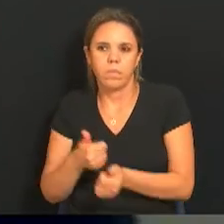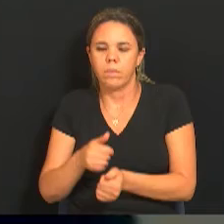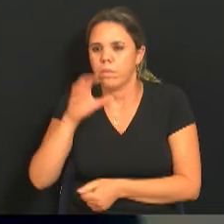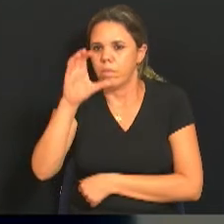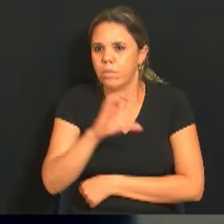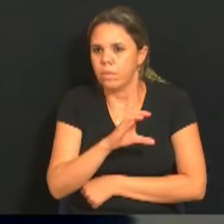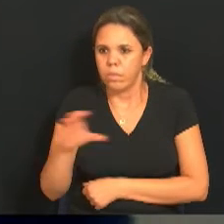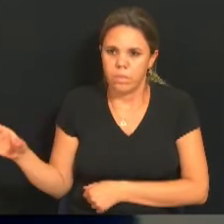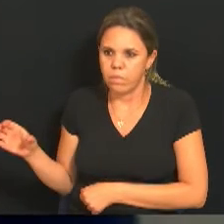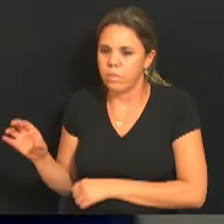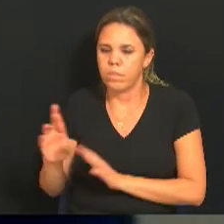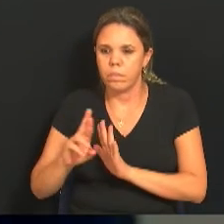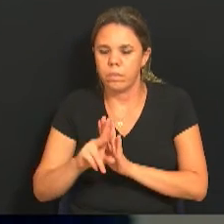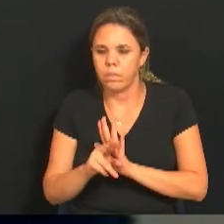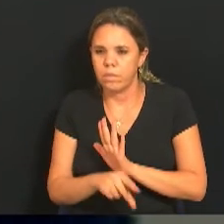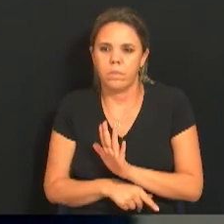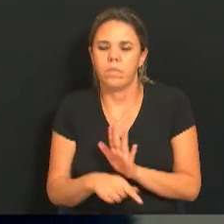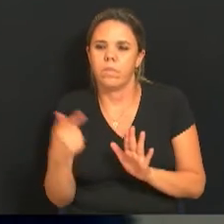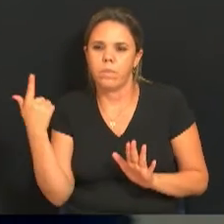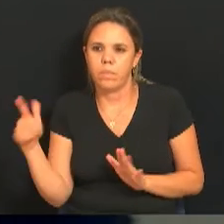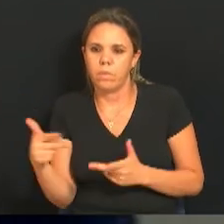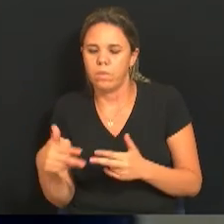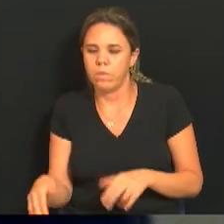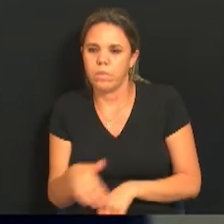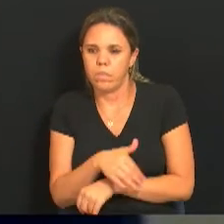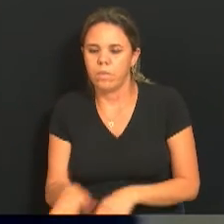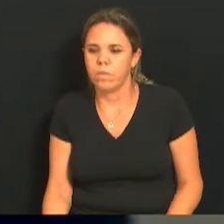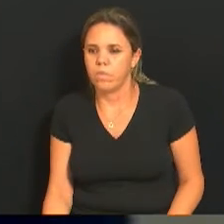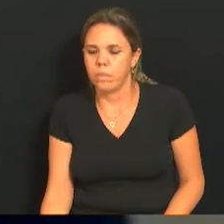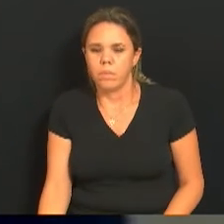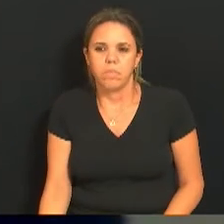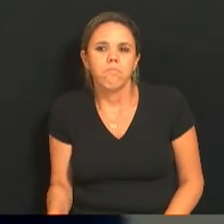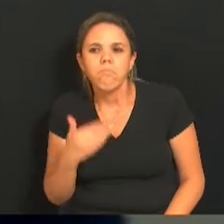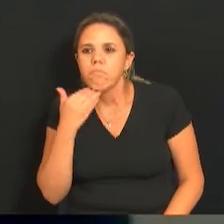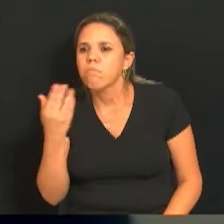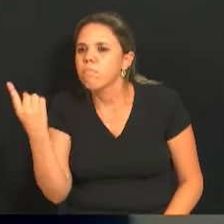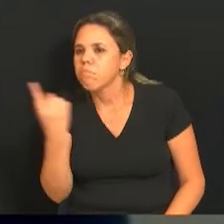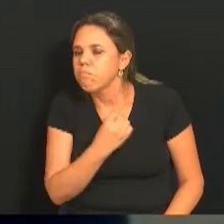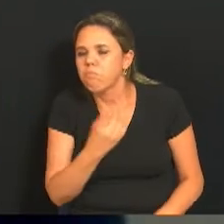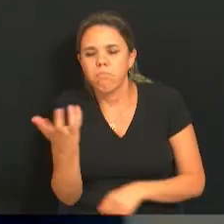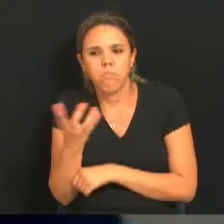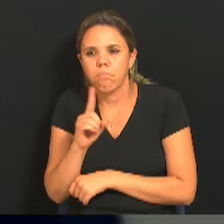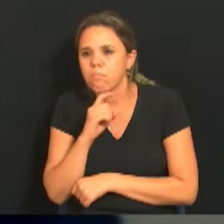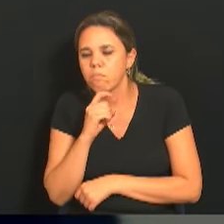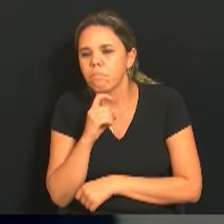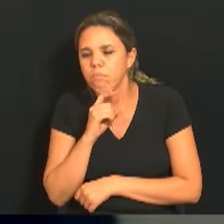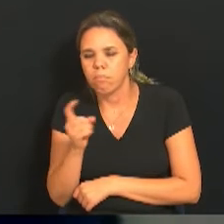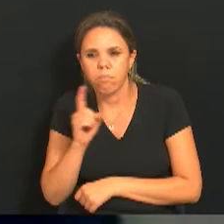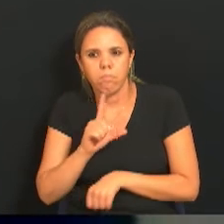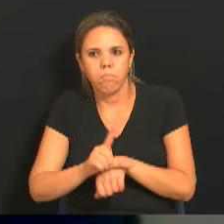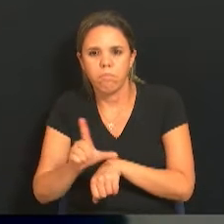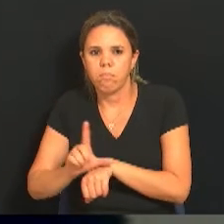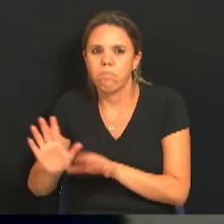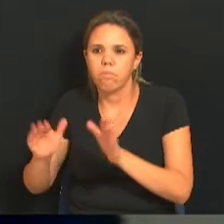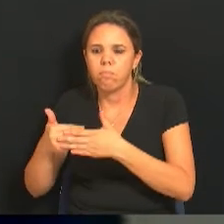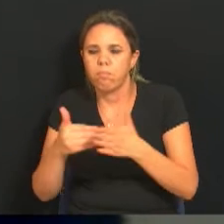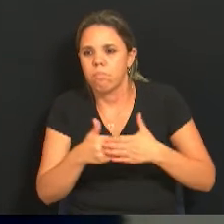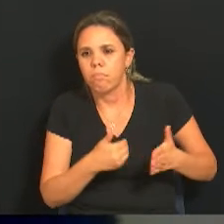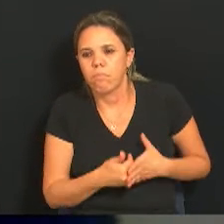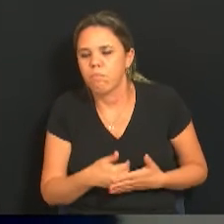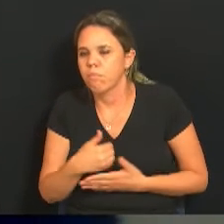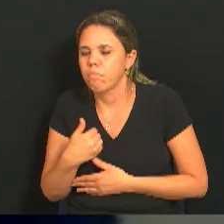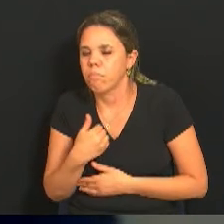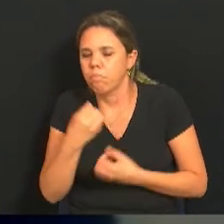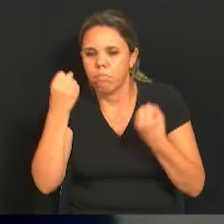uma série de outras ruas que não passa uma pessoa em situação de rua. A gente tem uma série de lojas fechando. Isso não abordou